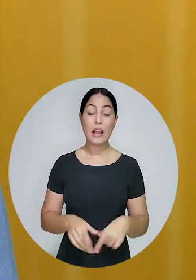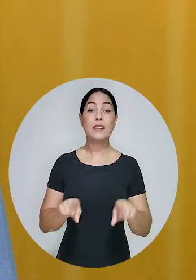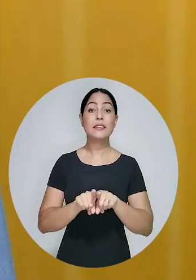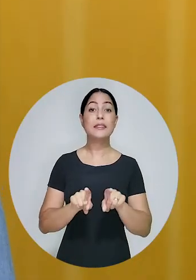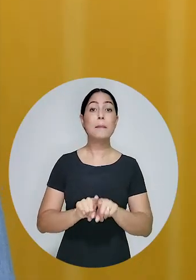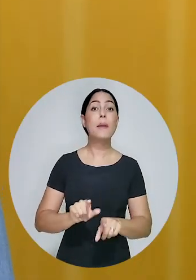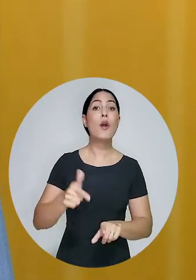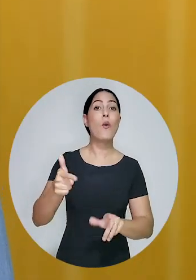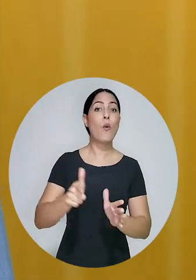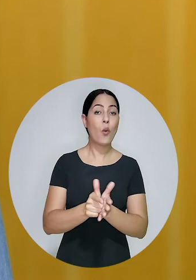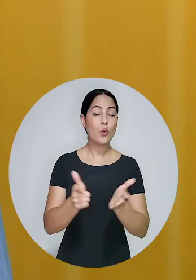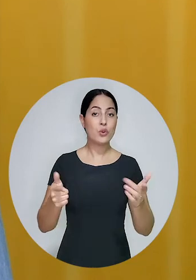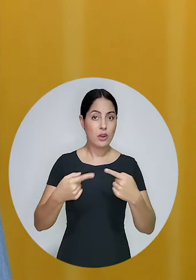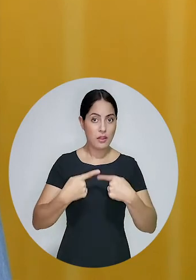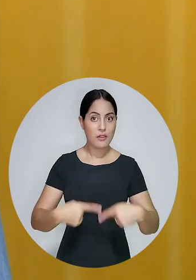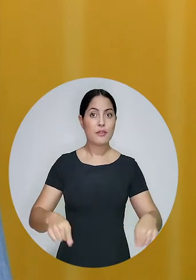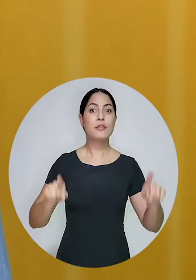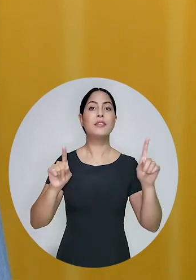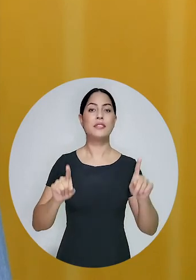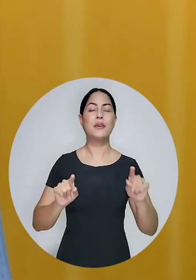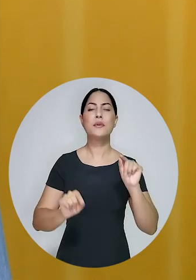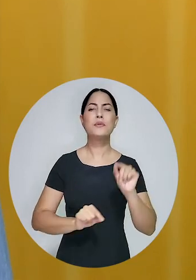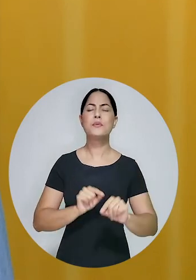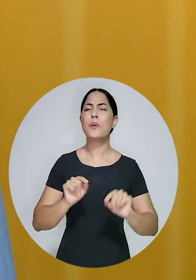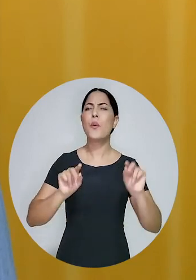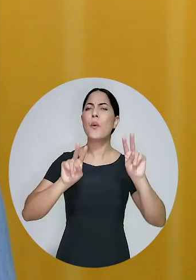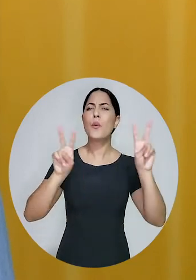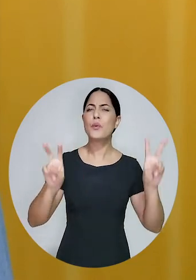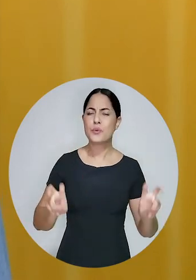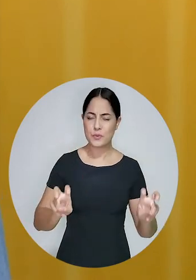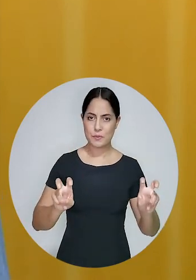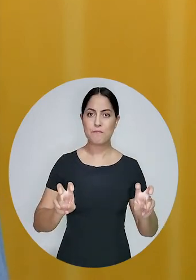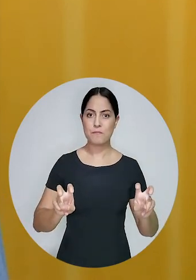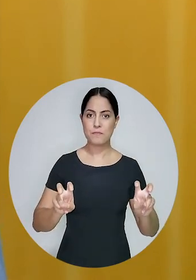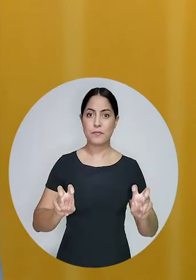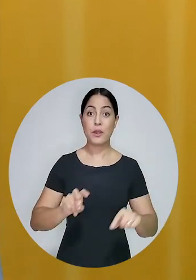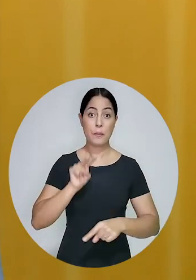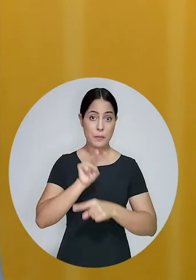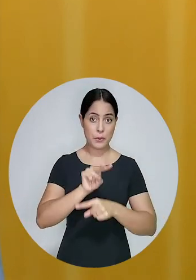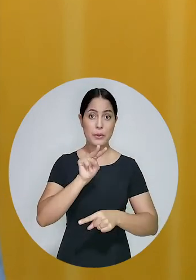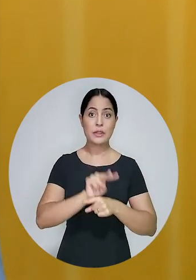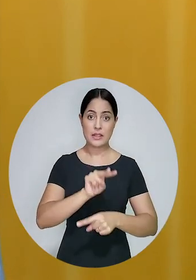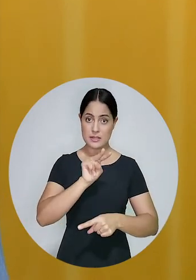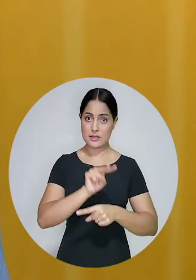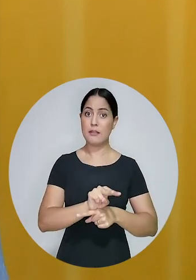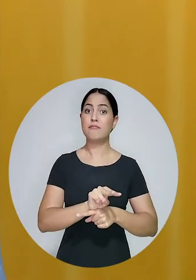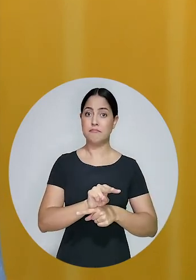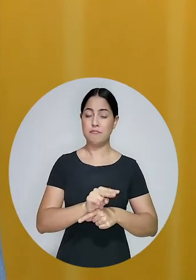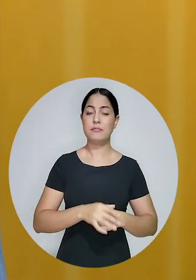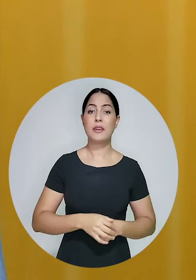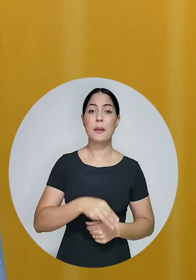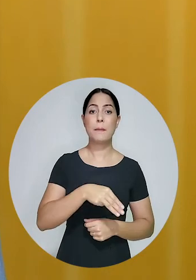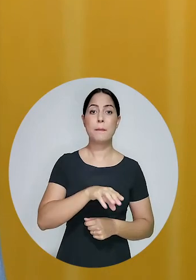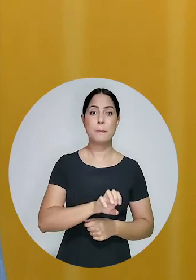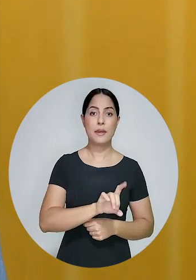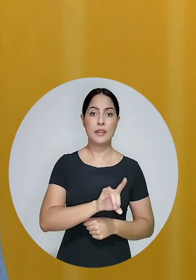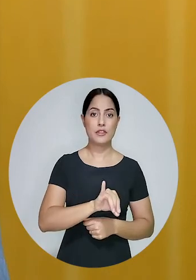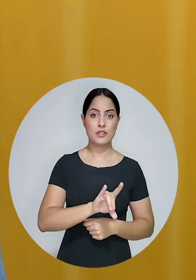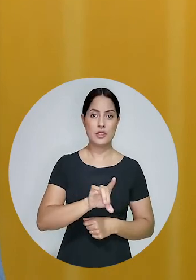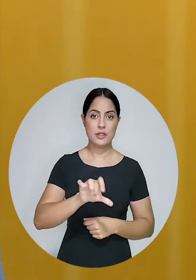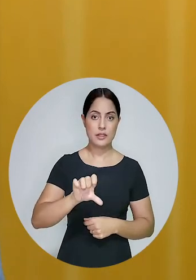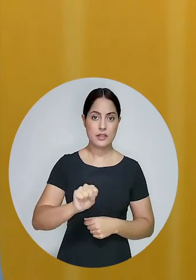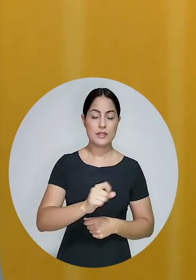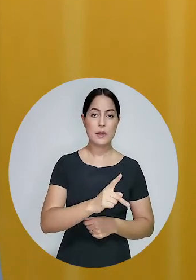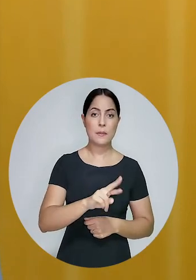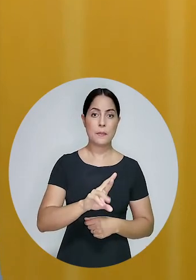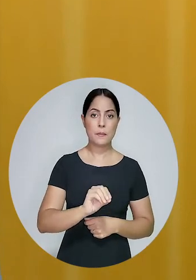livro lançado pela OAB Nacional e a OAB Editora trata sobre os efeitos práticos das medidas protetivas. Busca entender